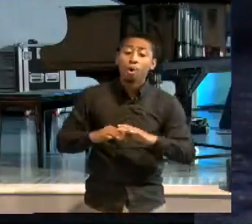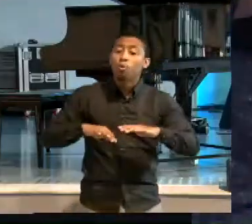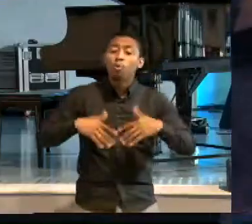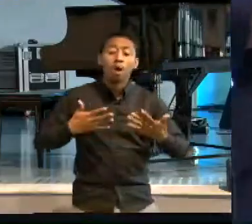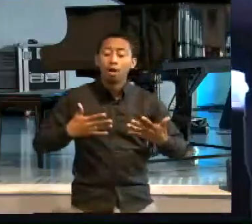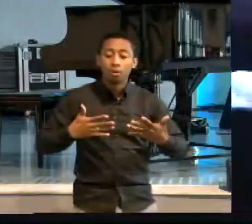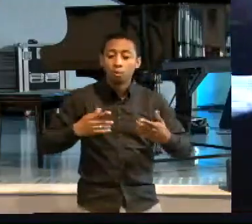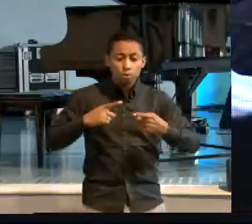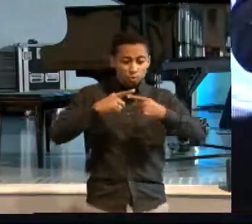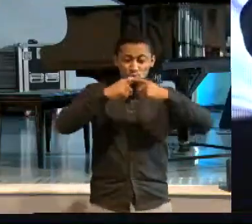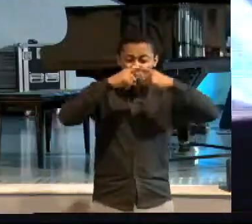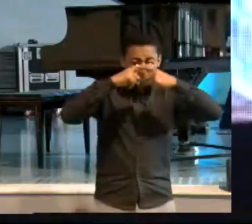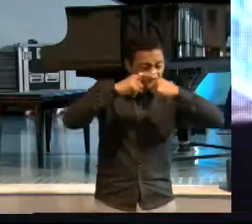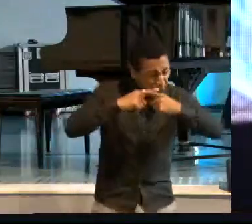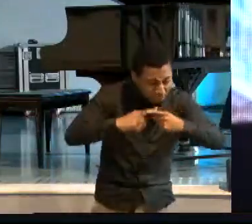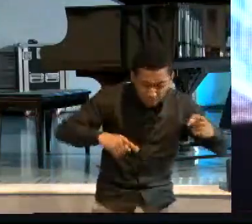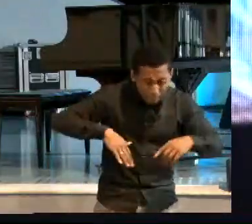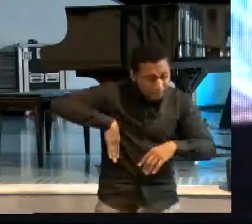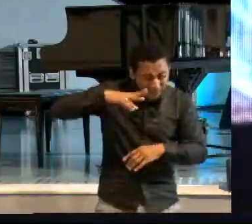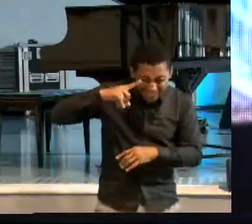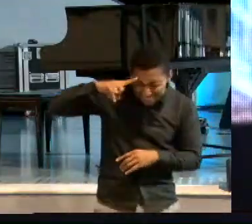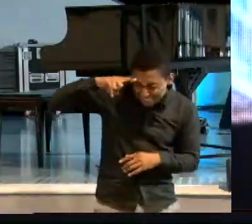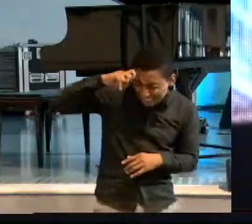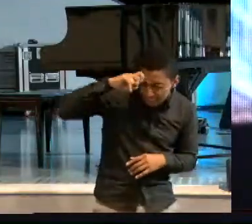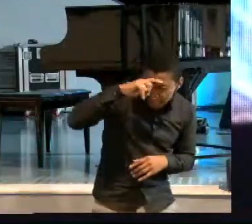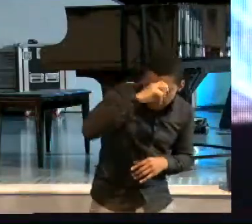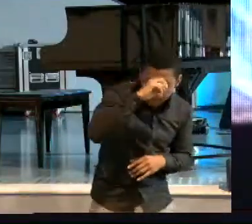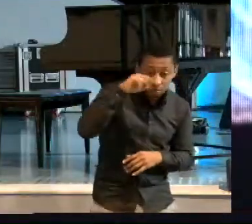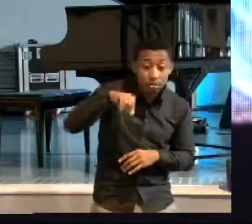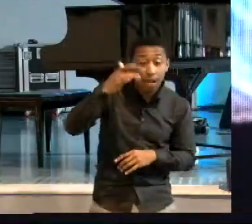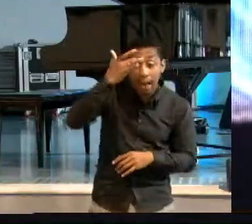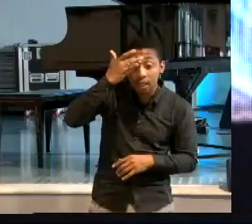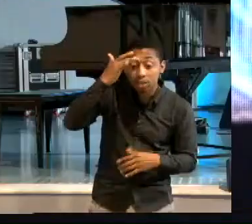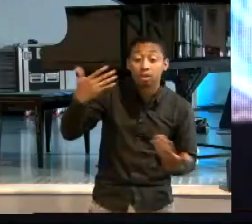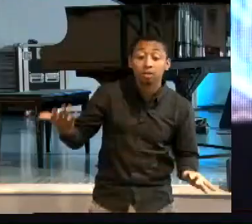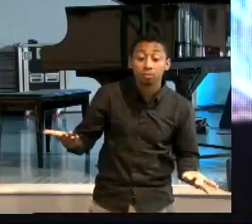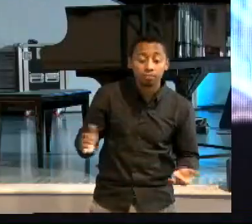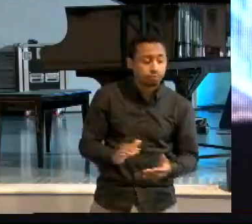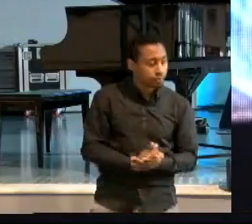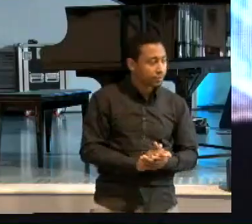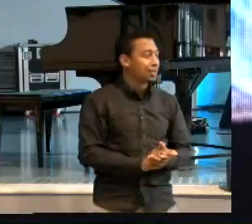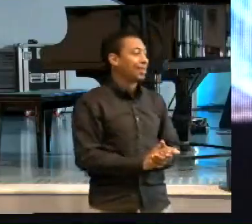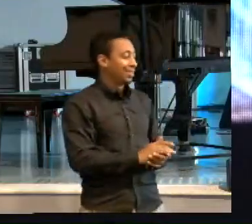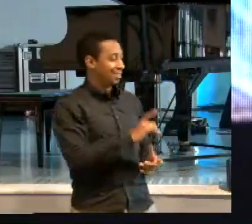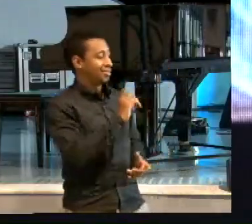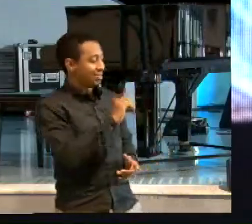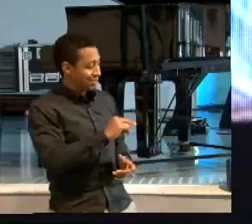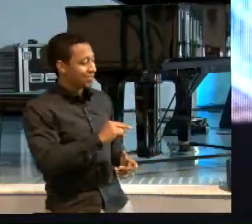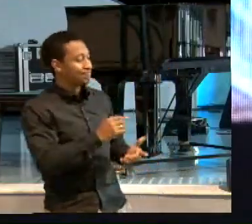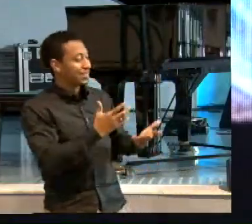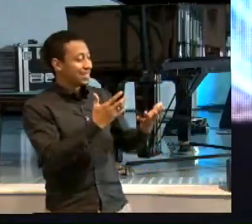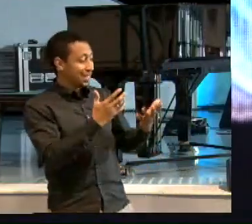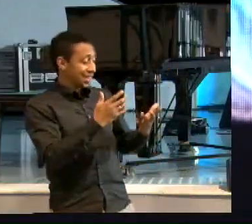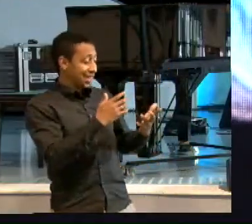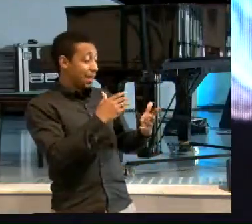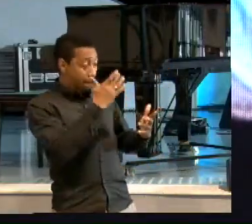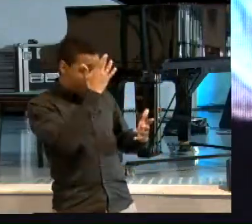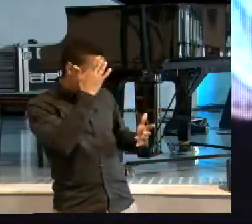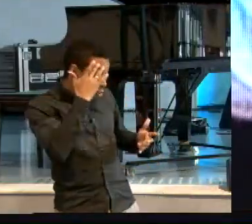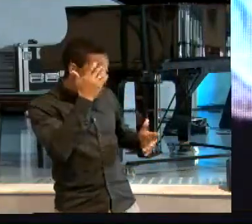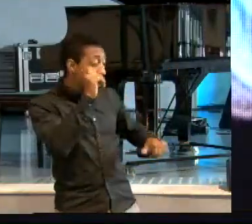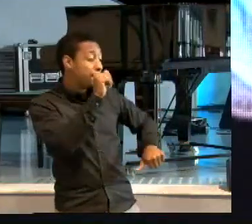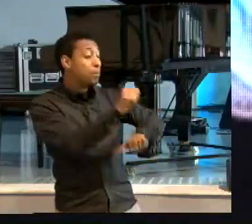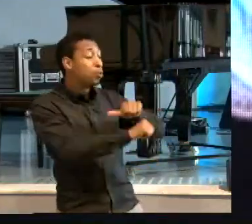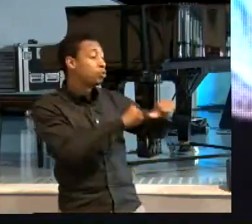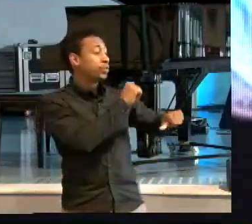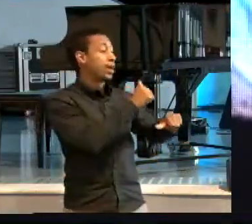desafio para a igreja aí na Índia? Eu imagino que seja essa perseguição por conta da proibição à conversão. E quando eu falei isso, o